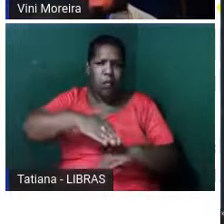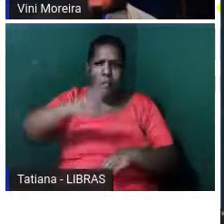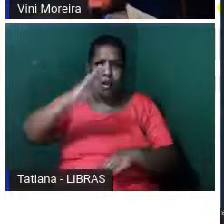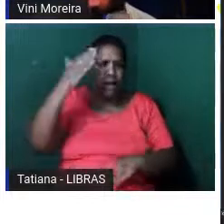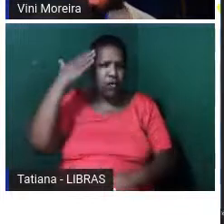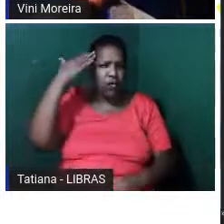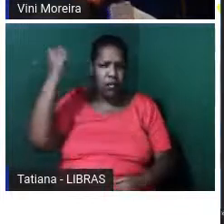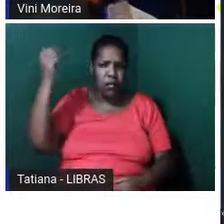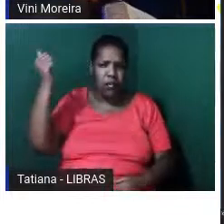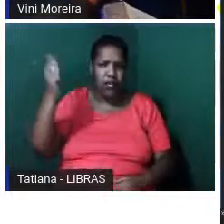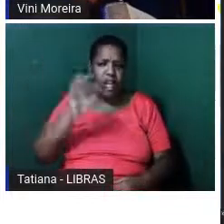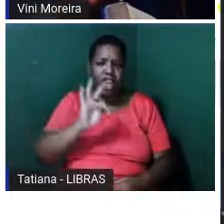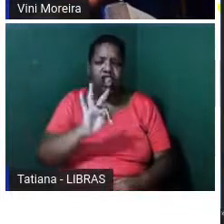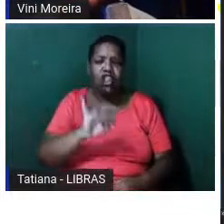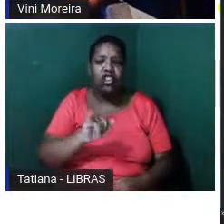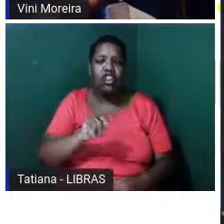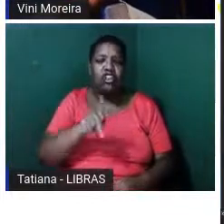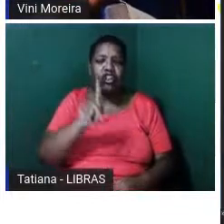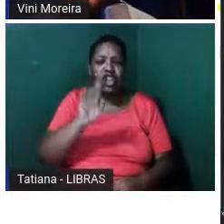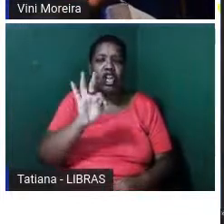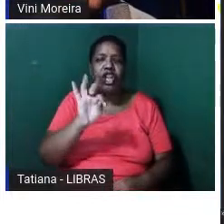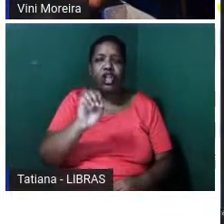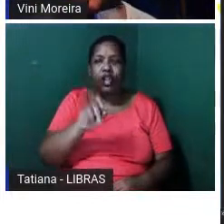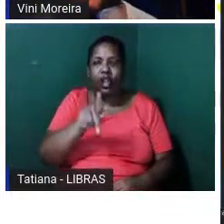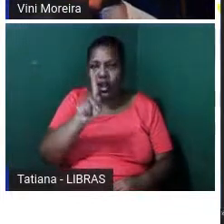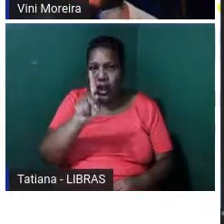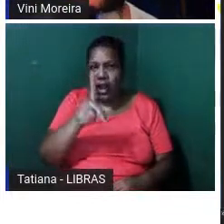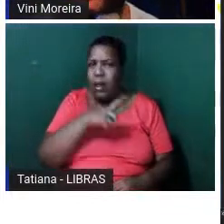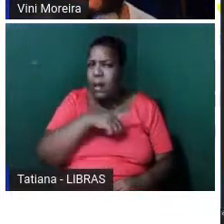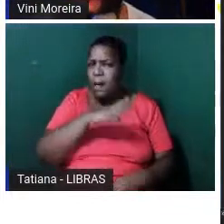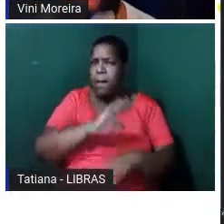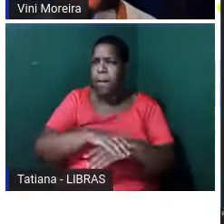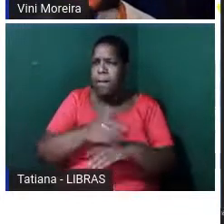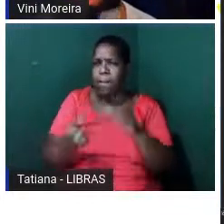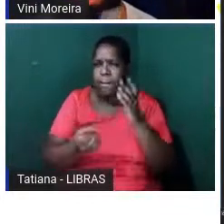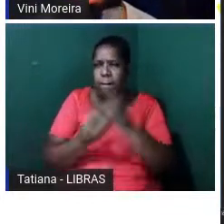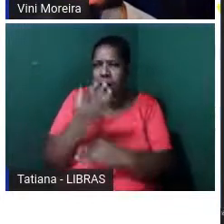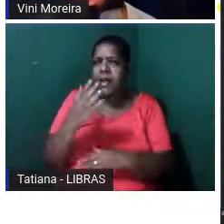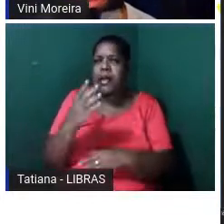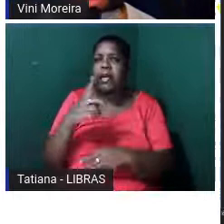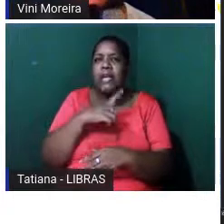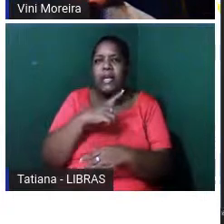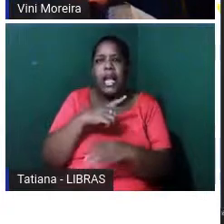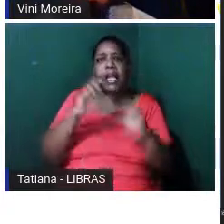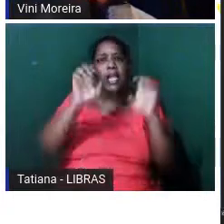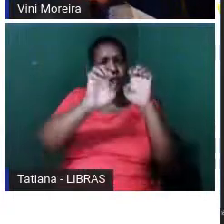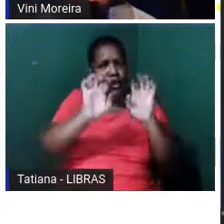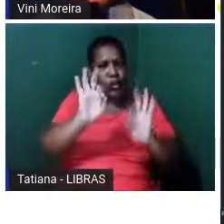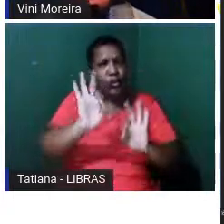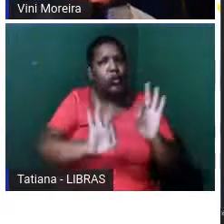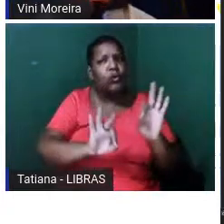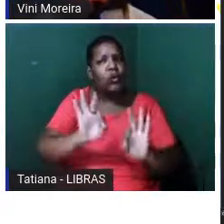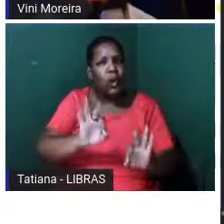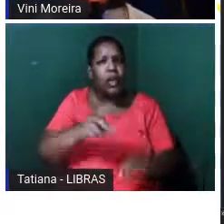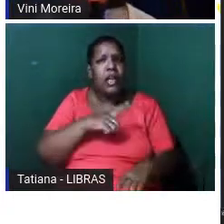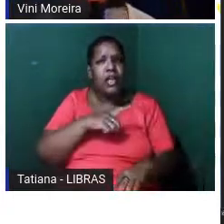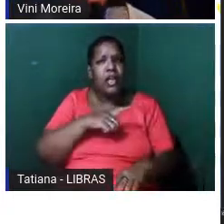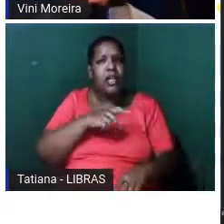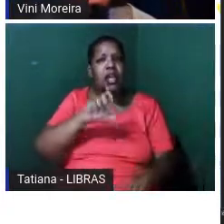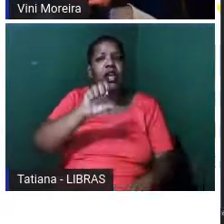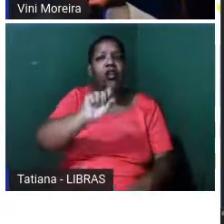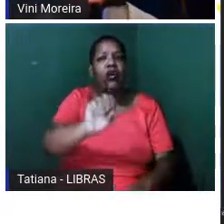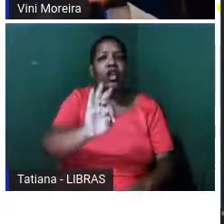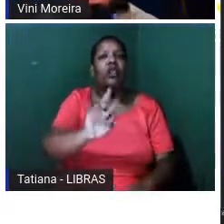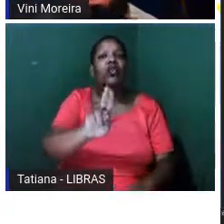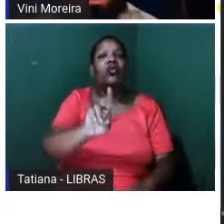é um dos ticket óculos que tem que mais tem tanto criador de conteúdo que mais tem estrutura ele tem um estúdio agora só para